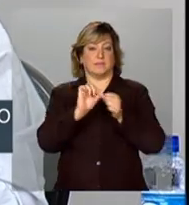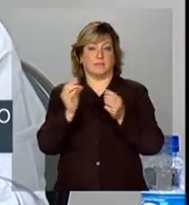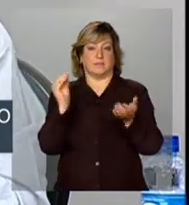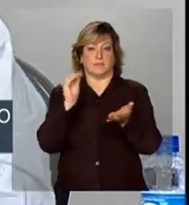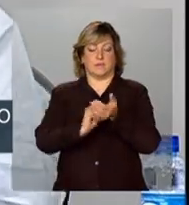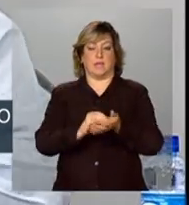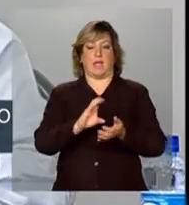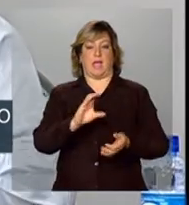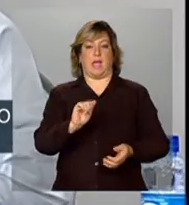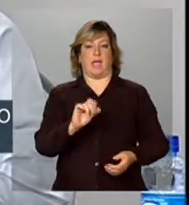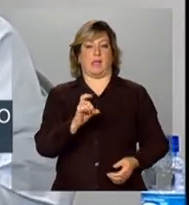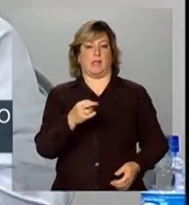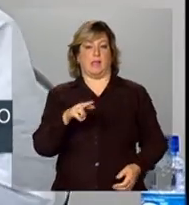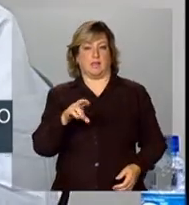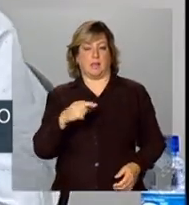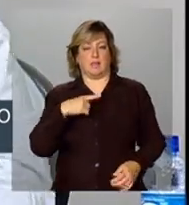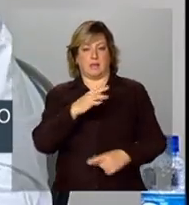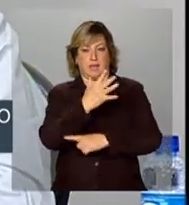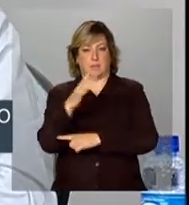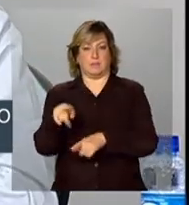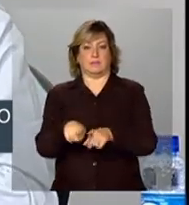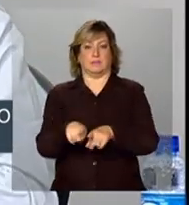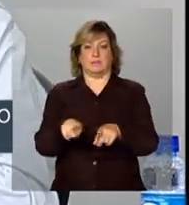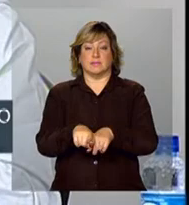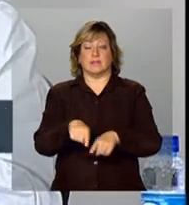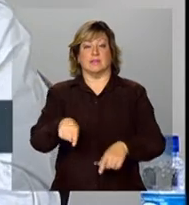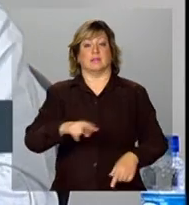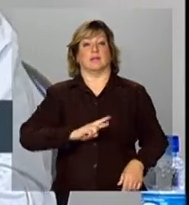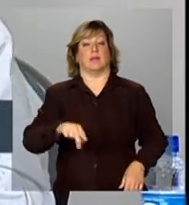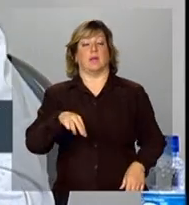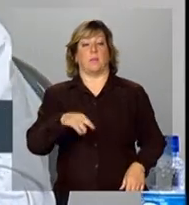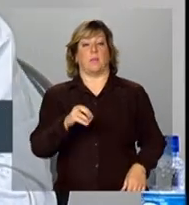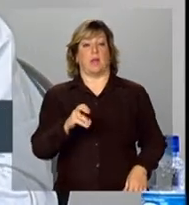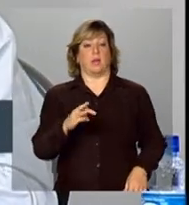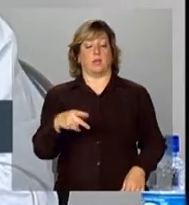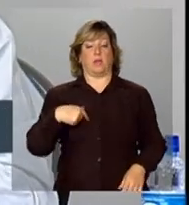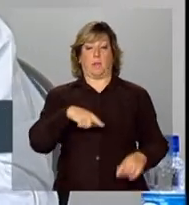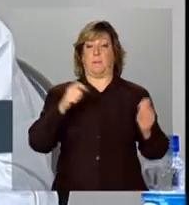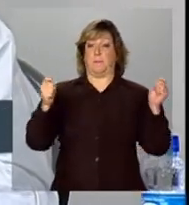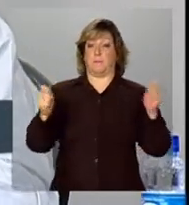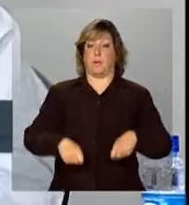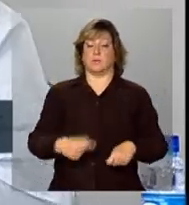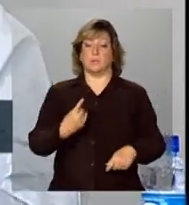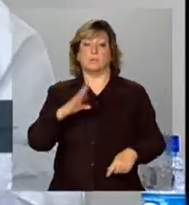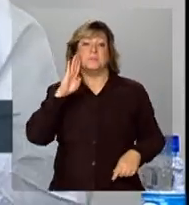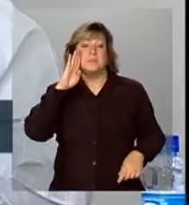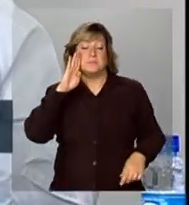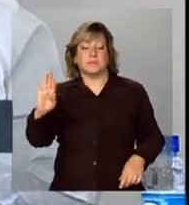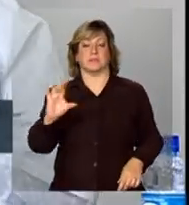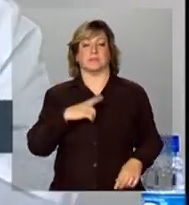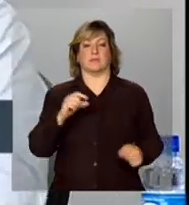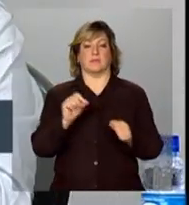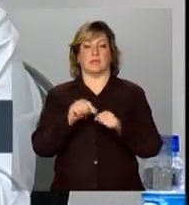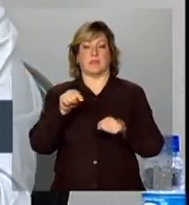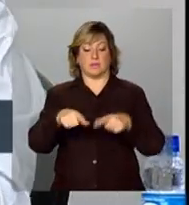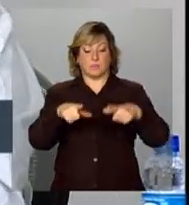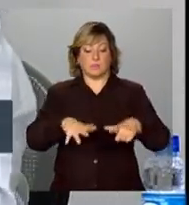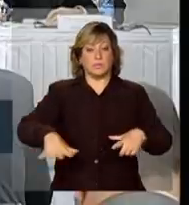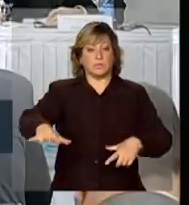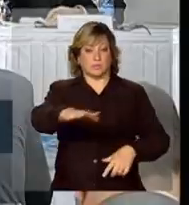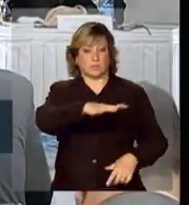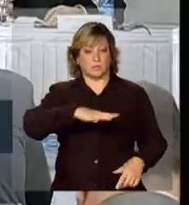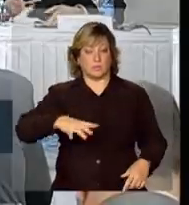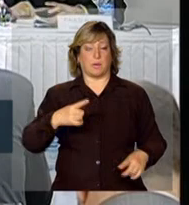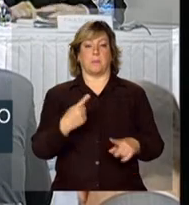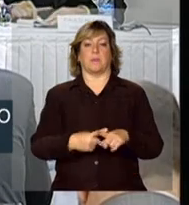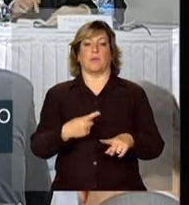rural, uma resposta da moratória, um desafio para todos nós, é que a gente possa, um dos critérios de prioridade, ser exatamente nessa zona, porque